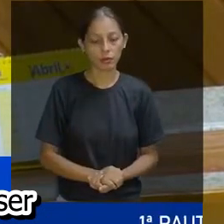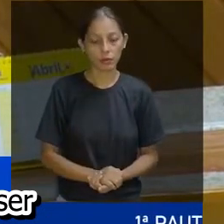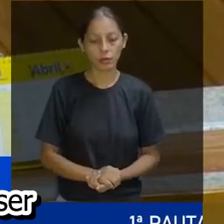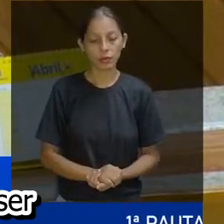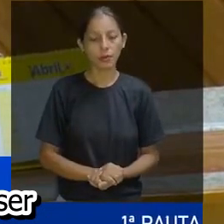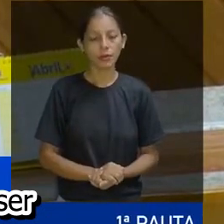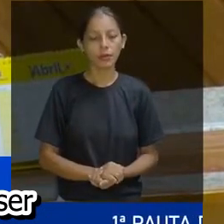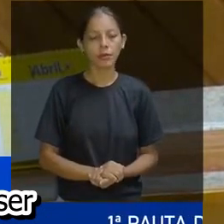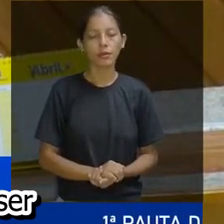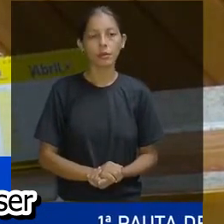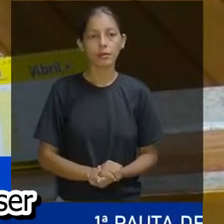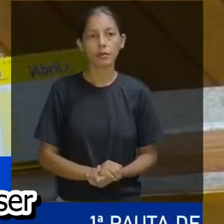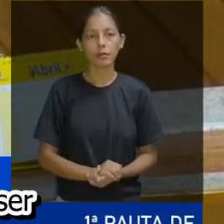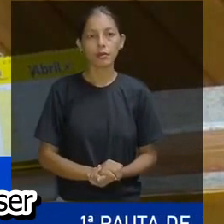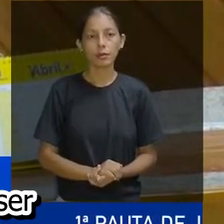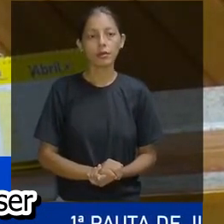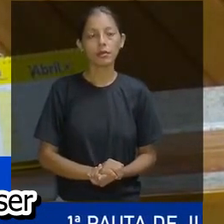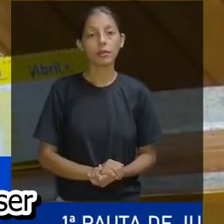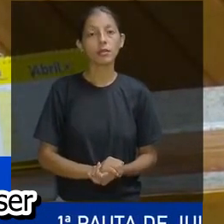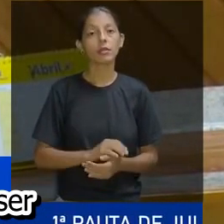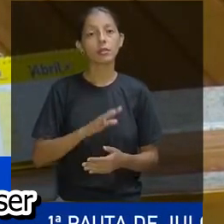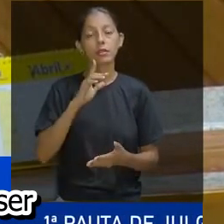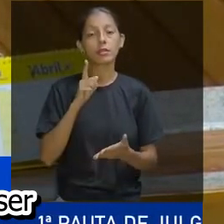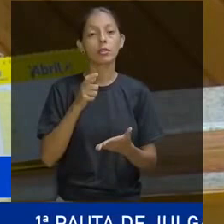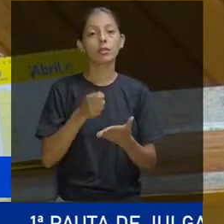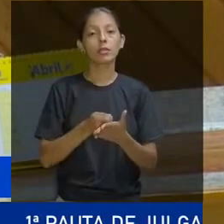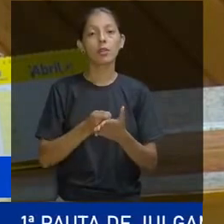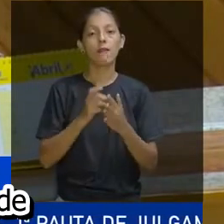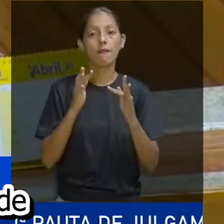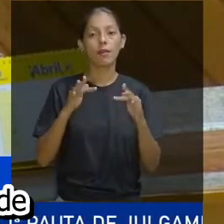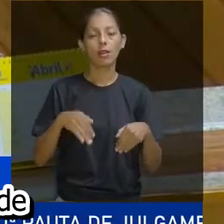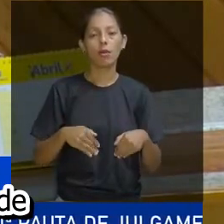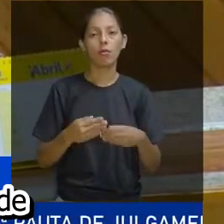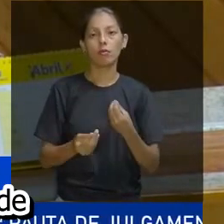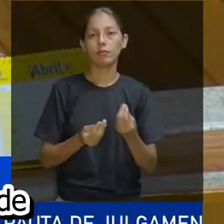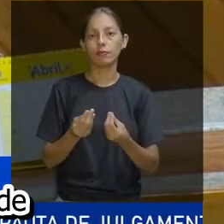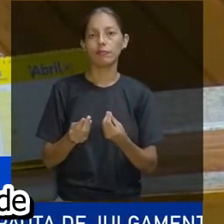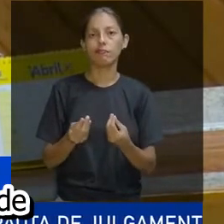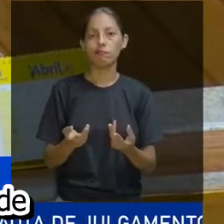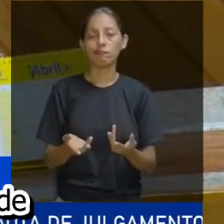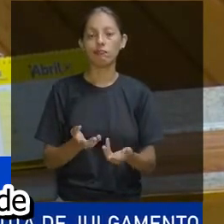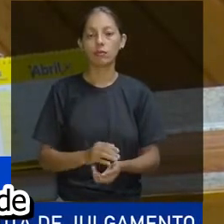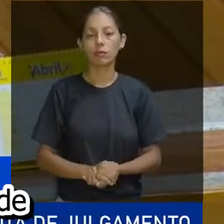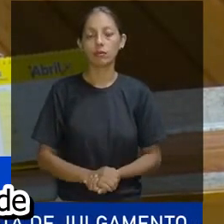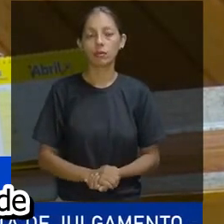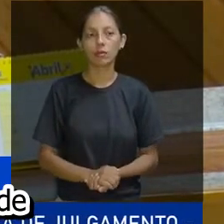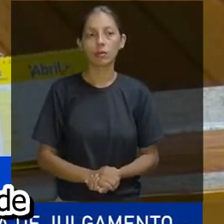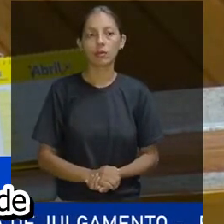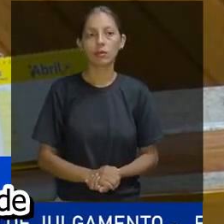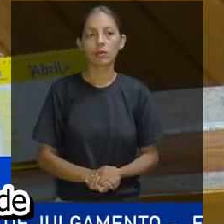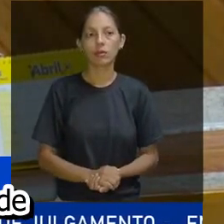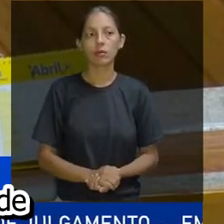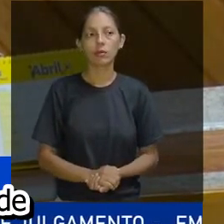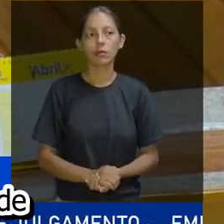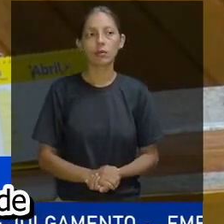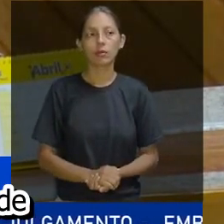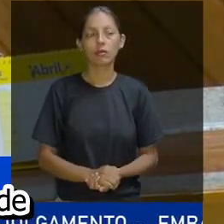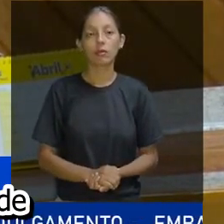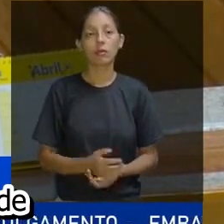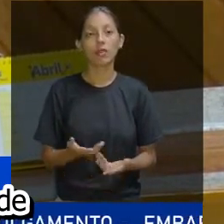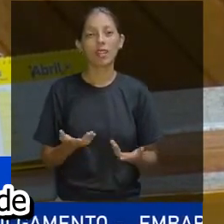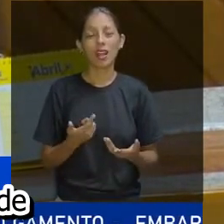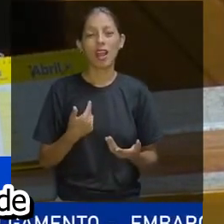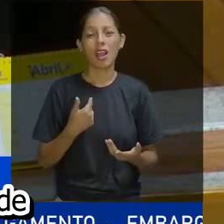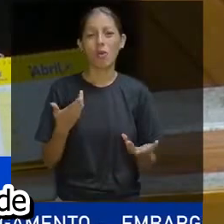a posição predominante ou definitiva da Corte. Mas eu confesso que eu não me sinto à vontade para por